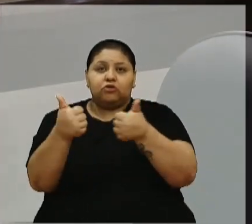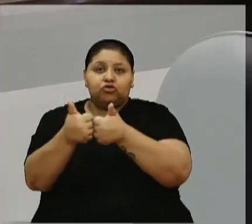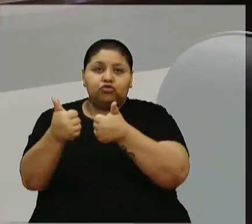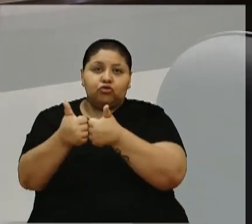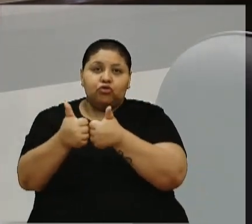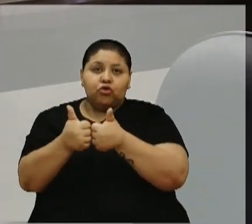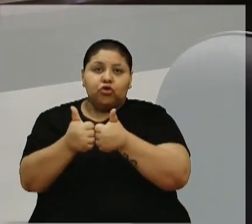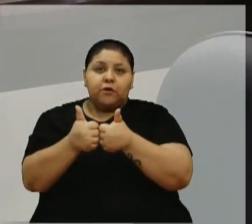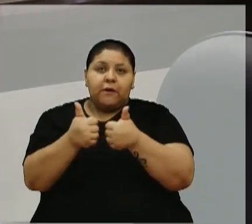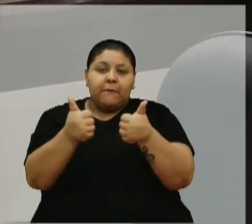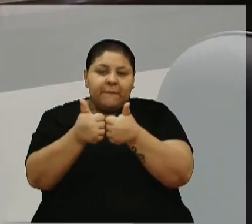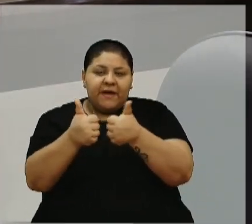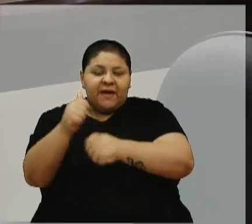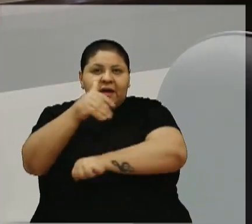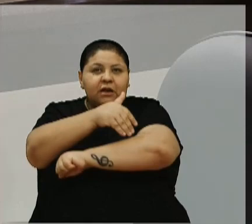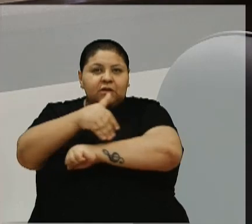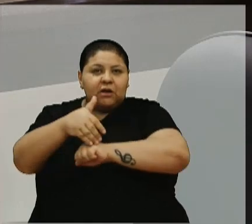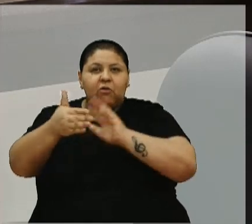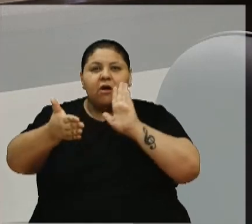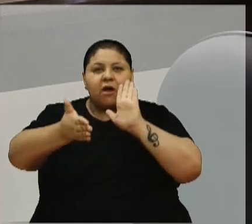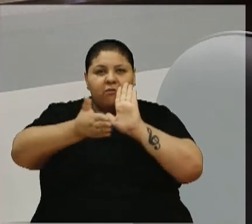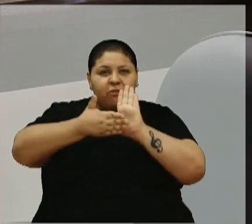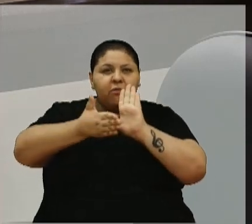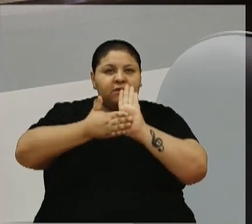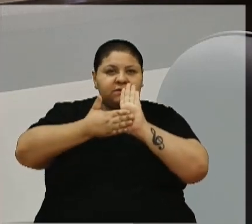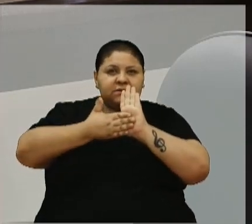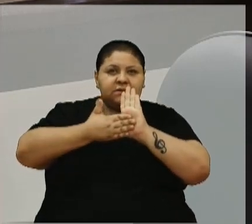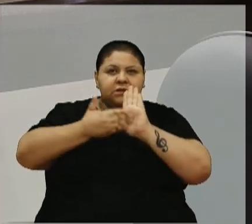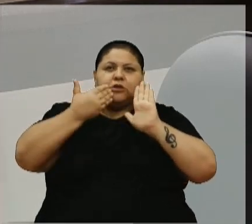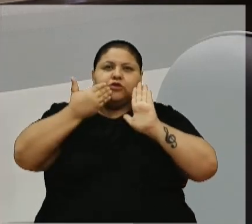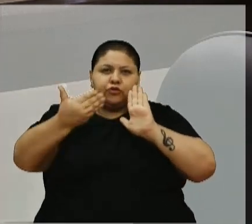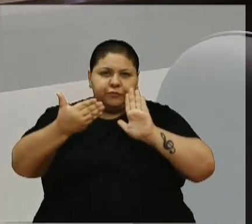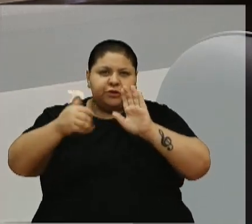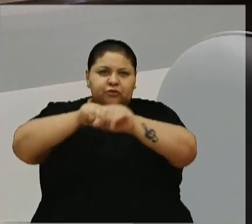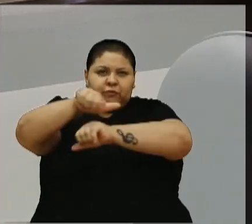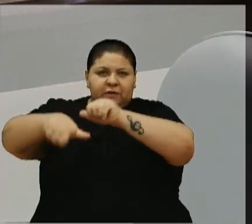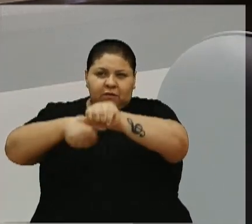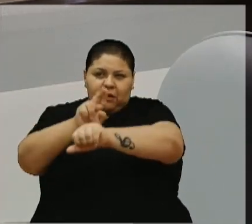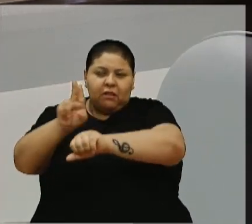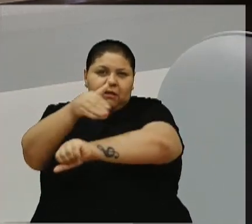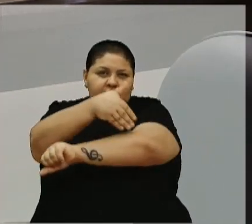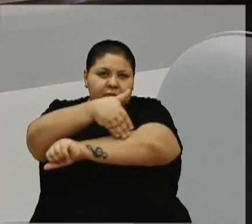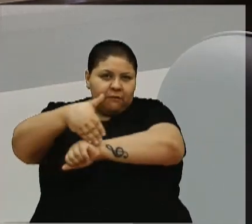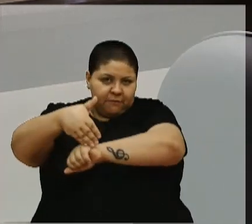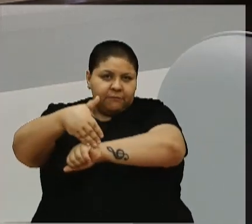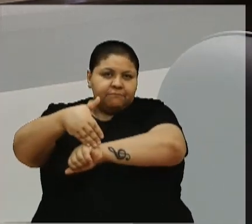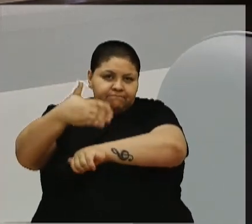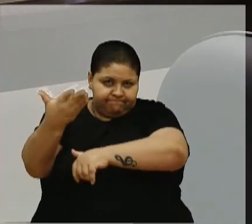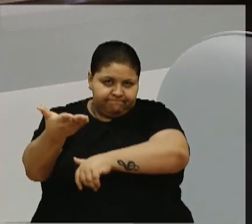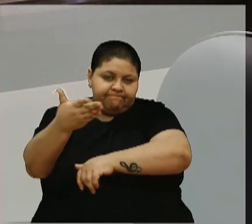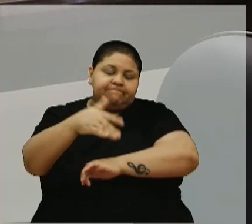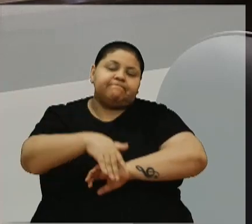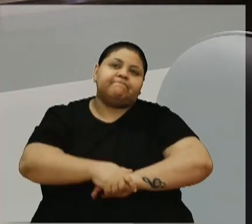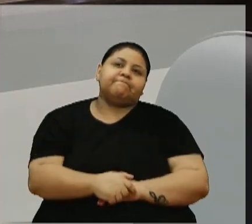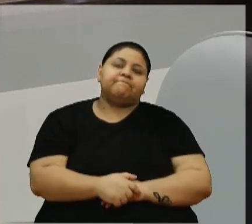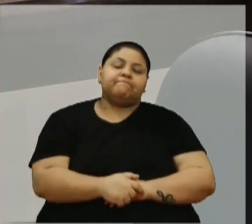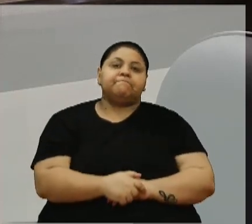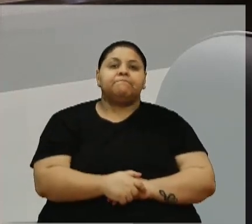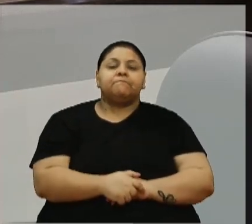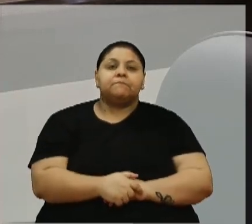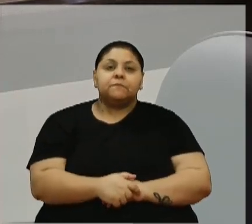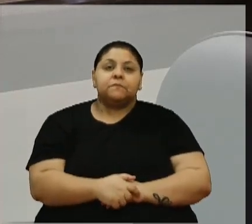proposta é aqui, enfim, proposta essa denominação, Rua Ema Maria